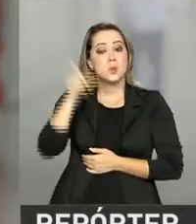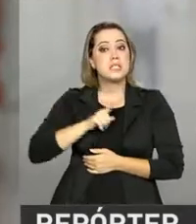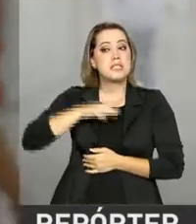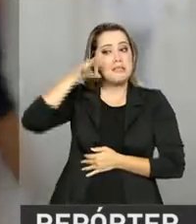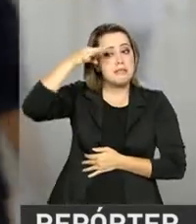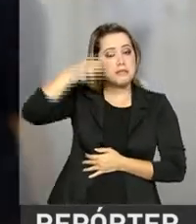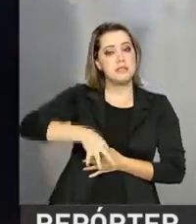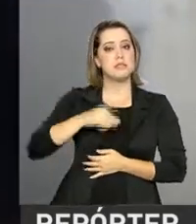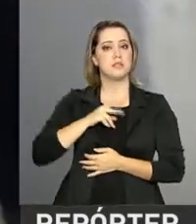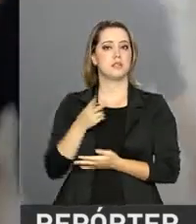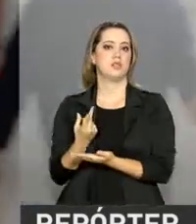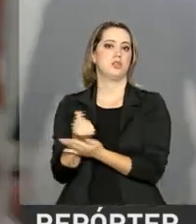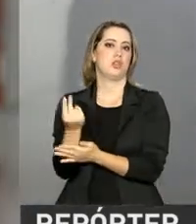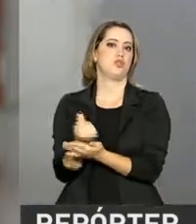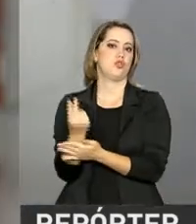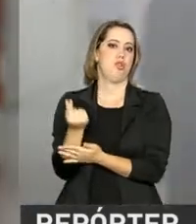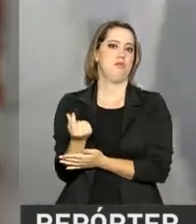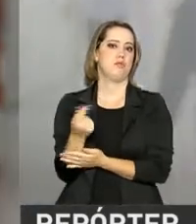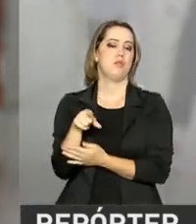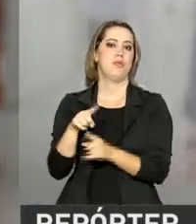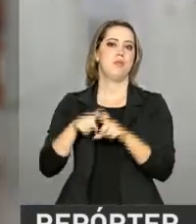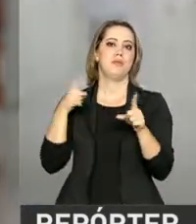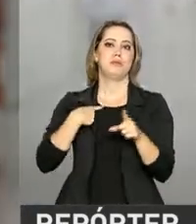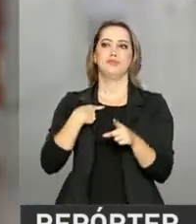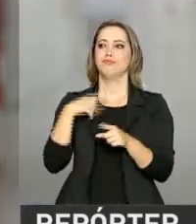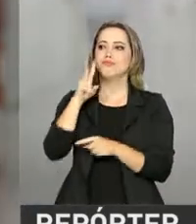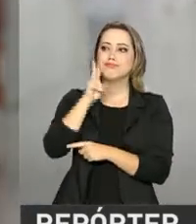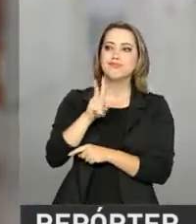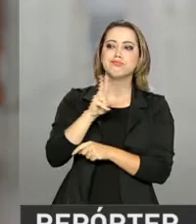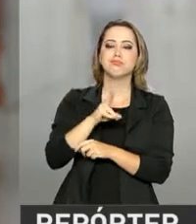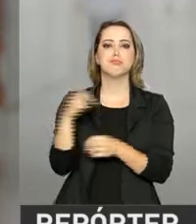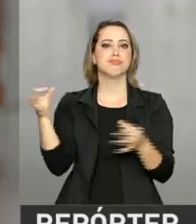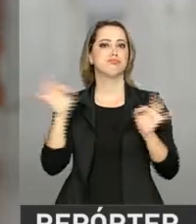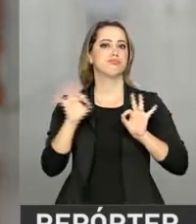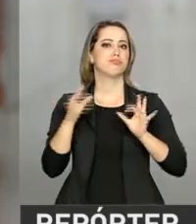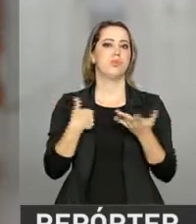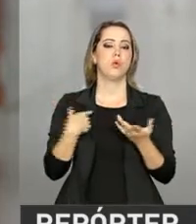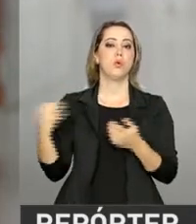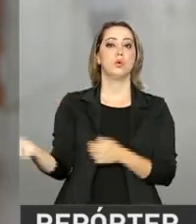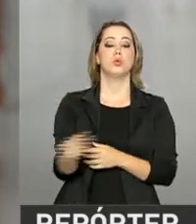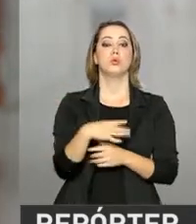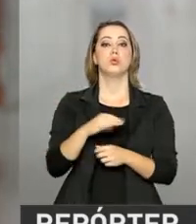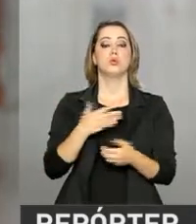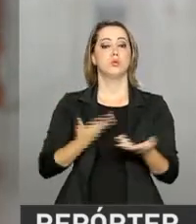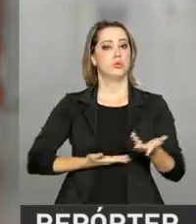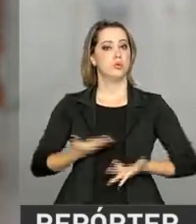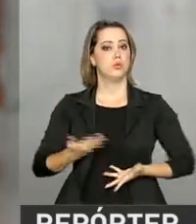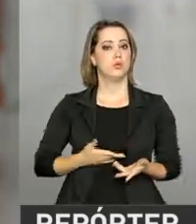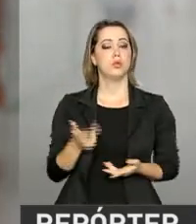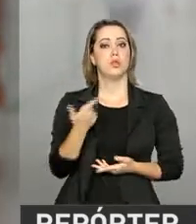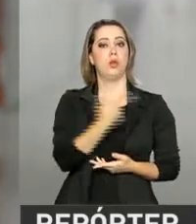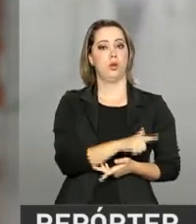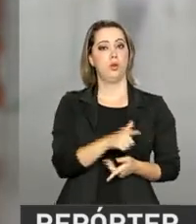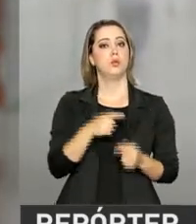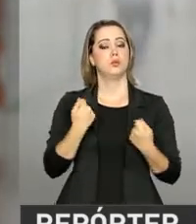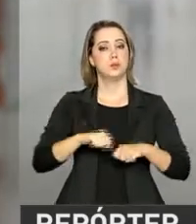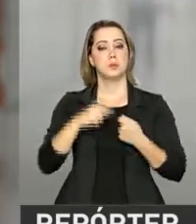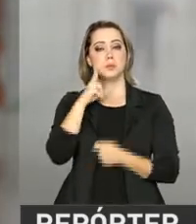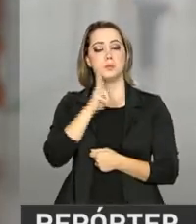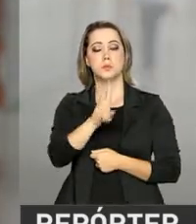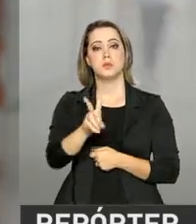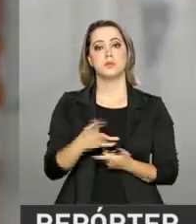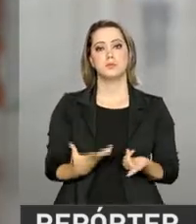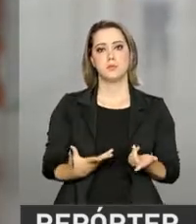é que tem uma conta mas não está conseguindo localizar nesse novo serviço tem um outro ponto que ele precisa observar